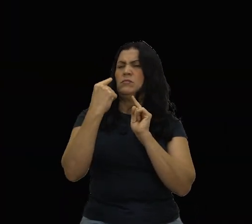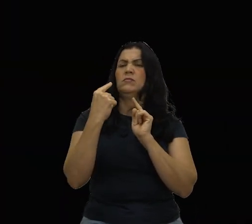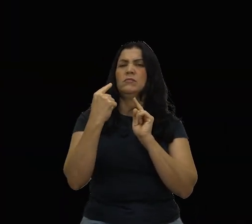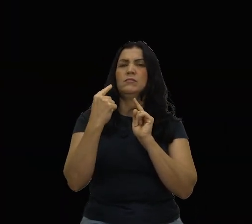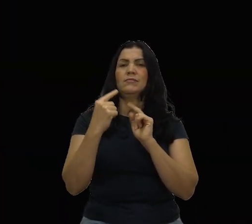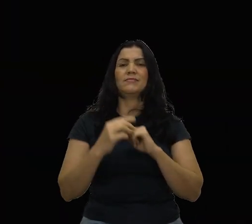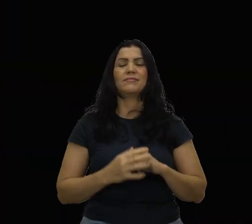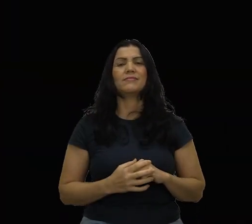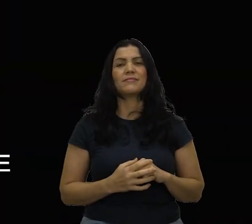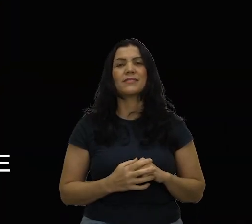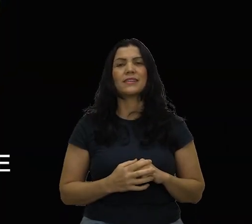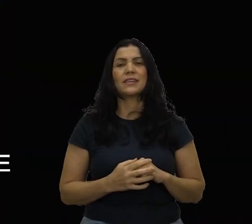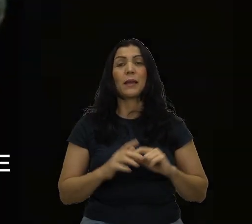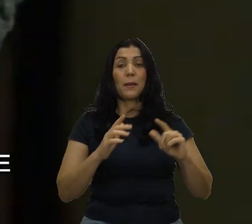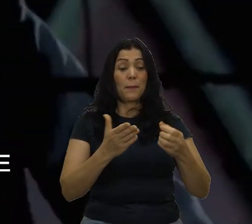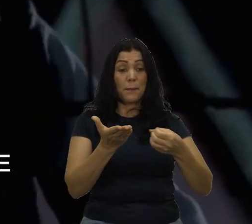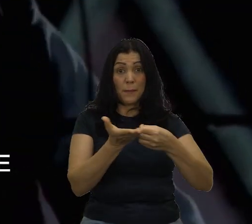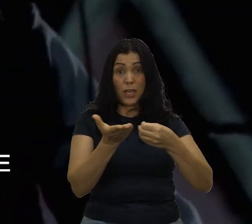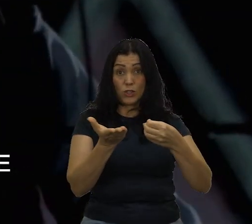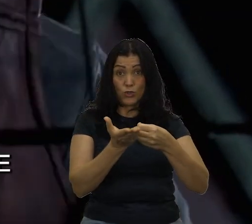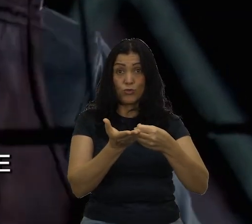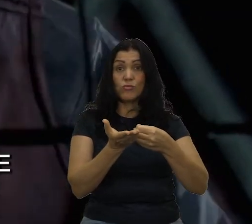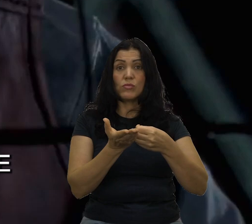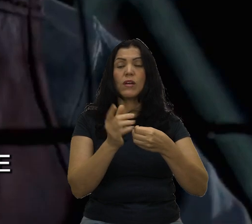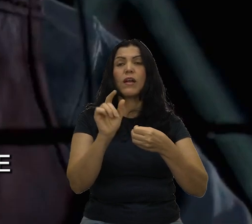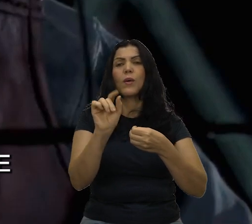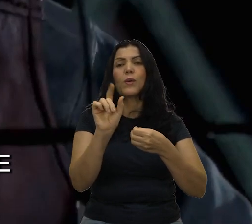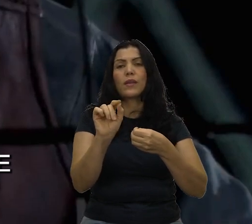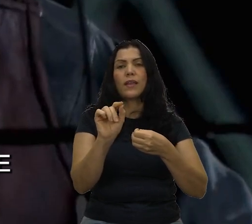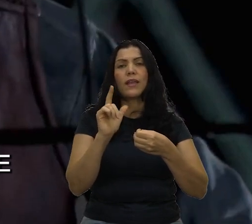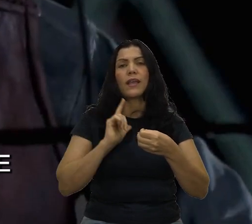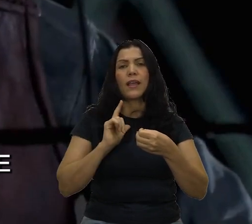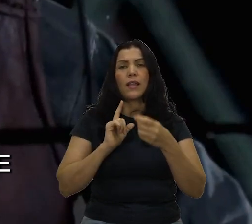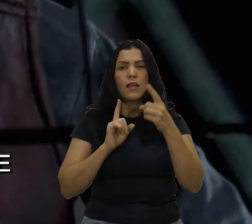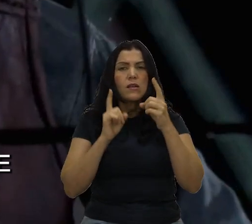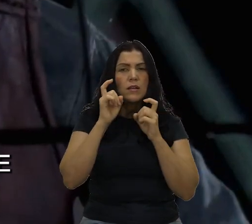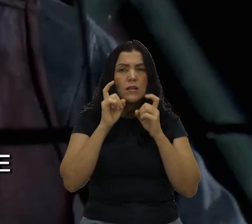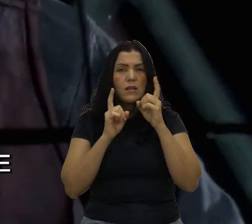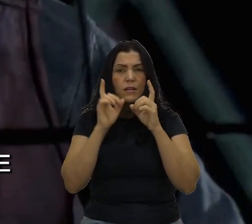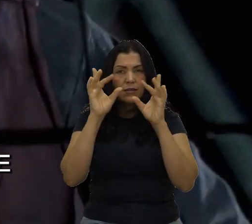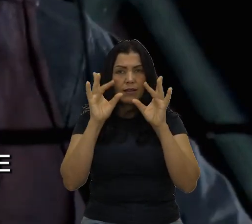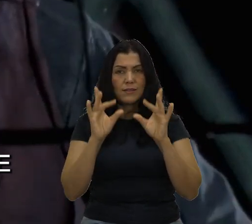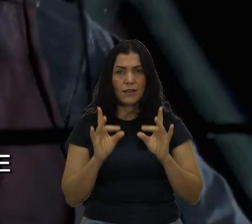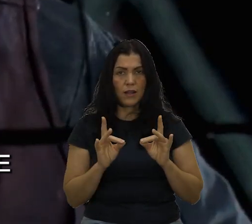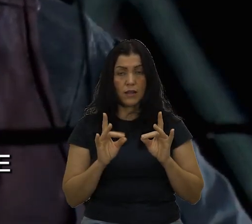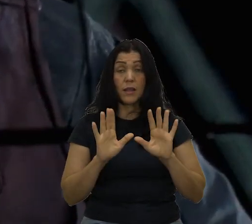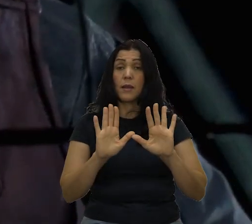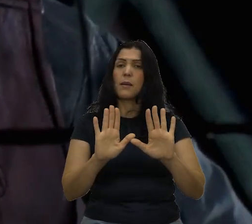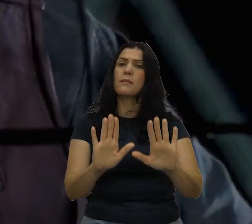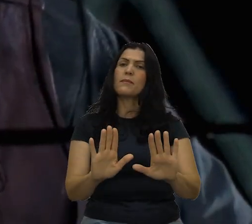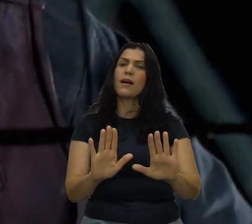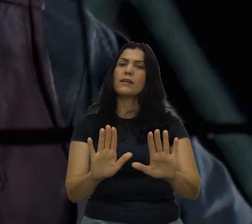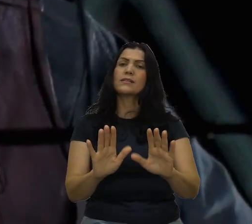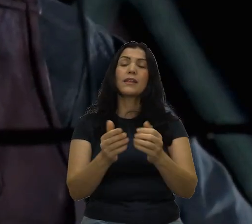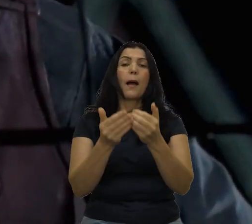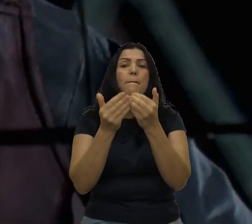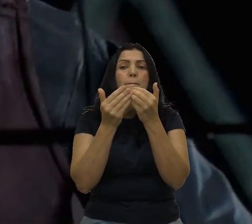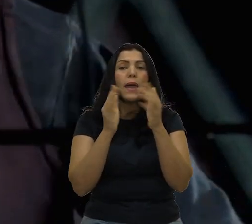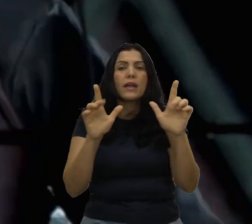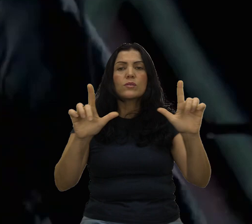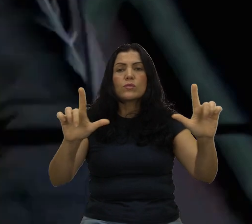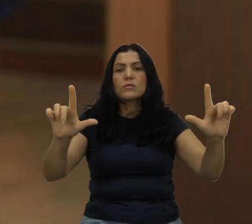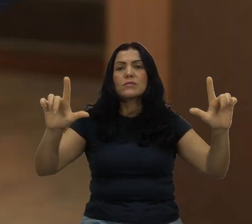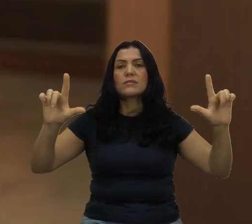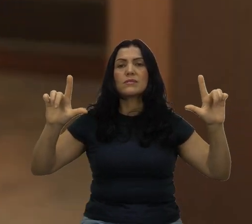dar ênfase nas reações. Plano médio, que ainda dá ênfase às expressões ou detalhes, mas é um